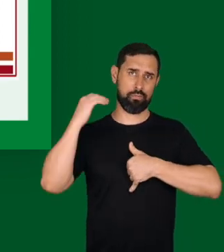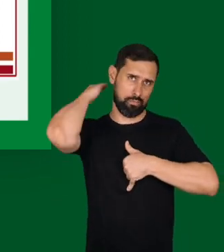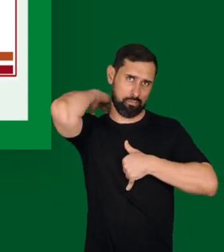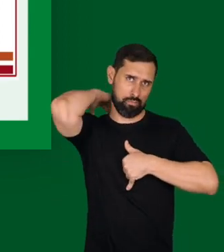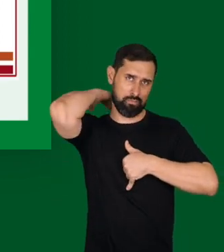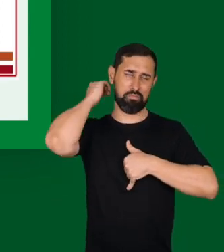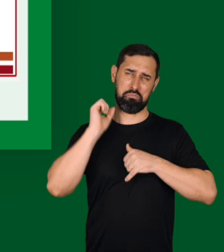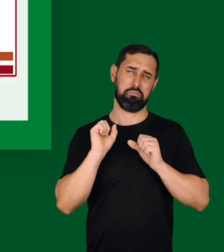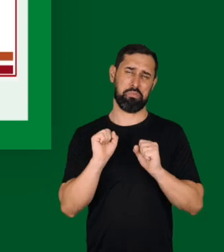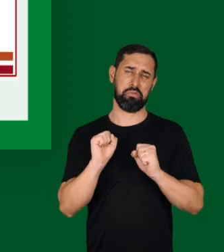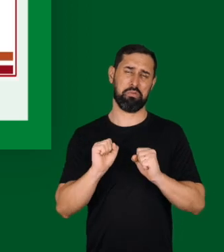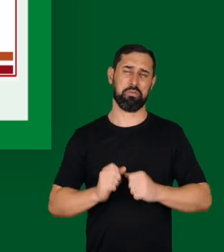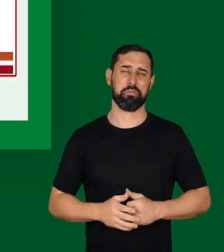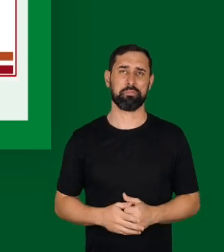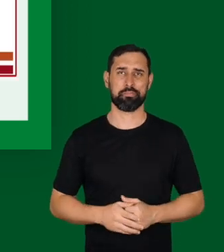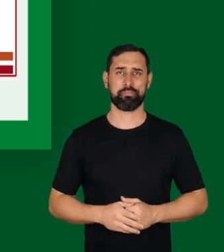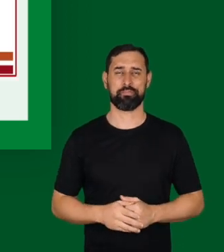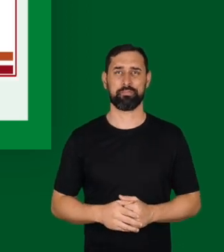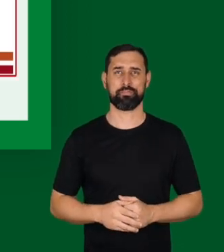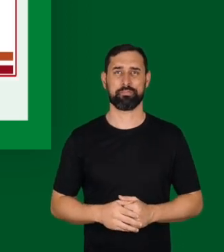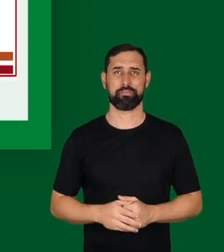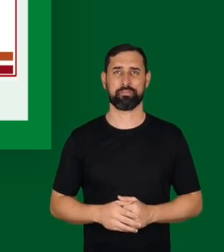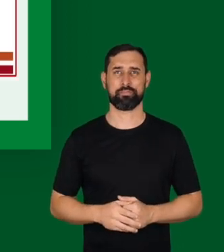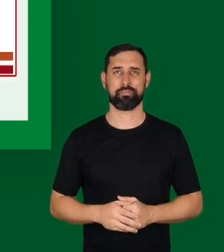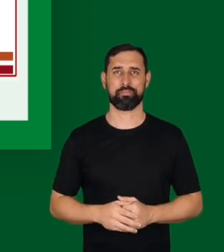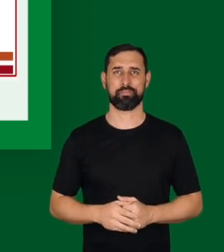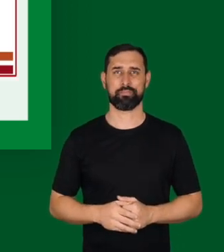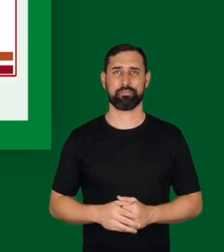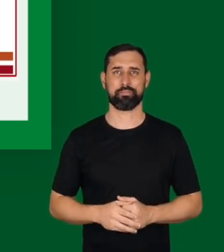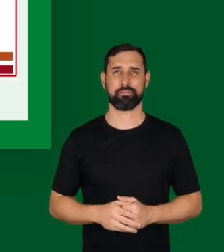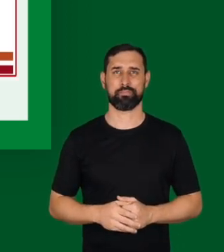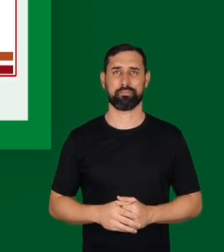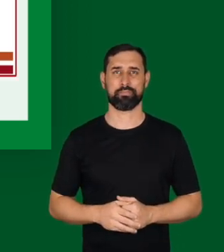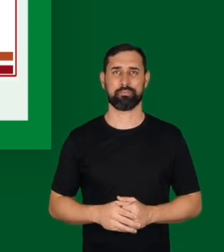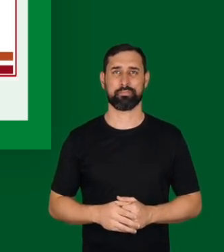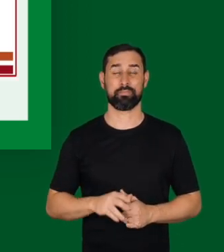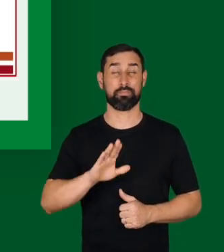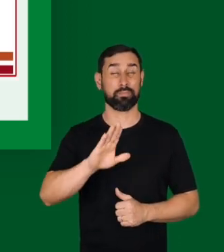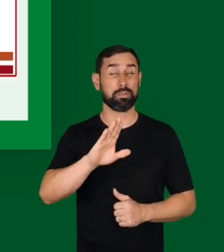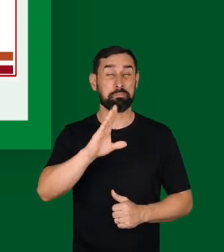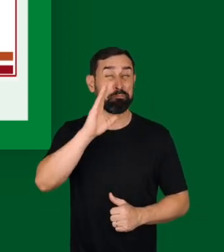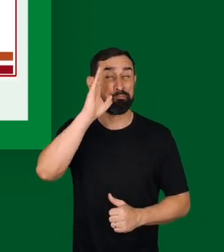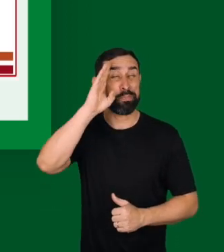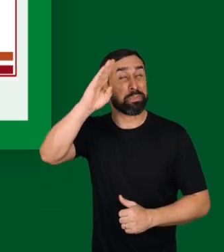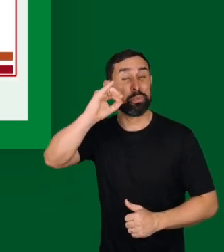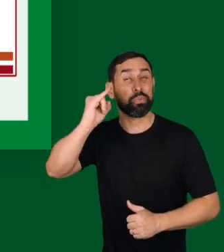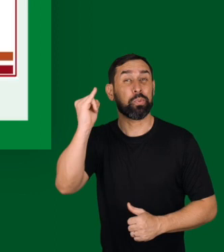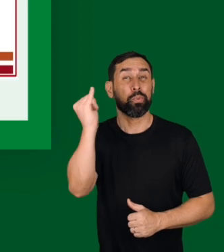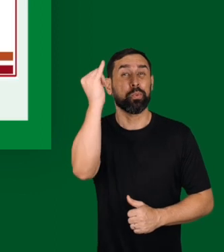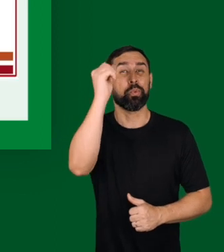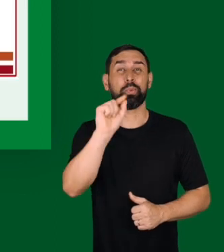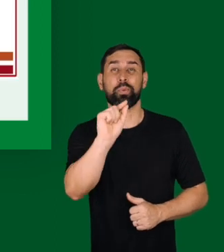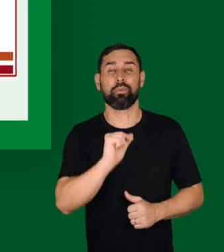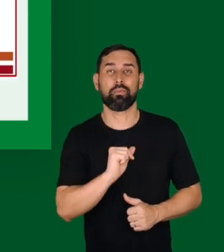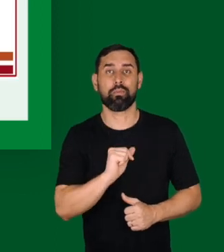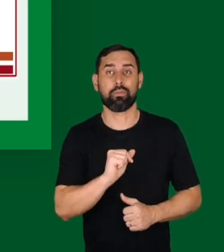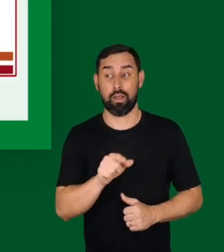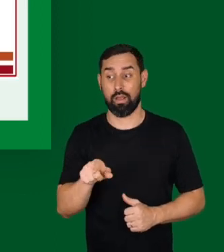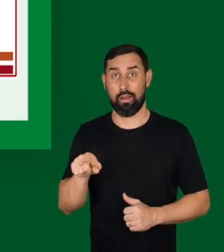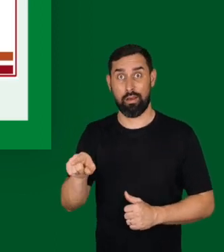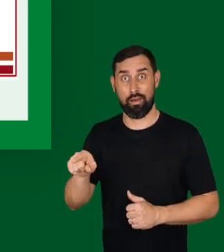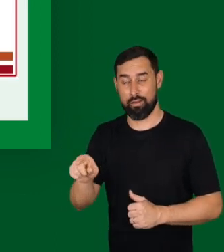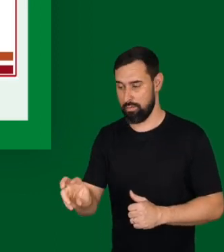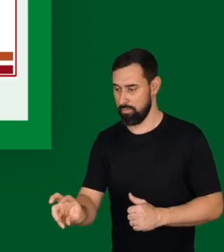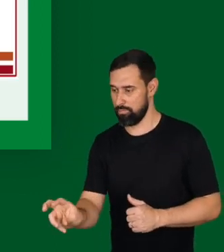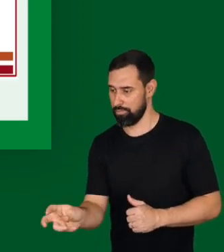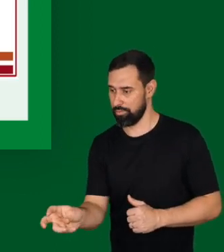mamilo esquerdo, ou você coloca uma à frente e outra atrás, né, do tórax. O que é importante em relação